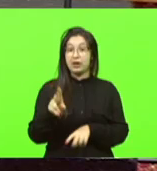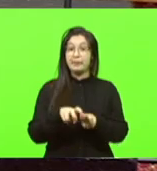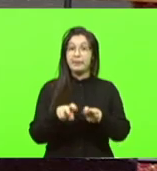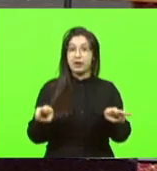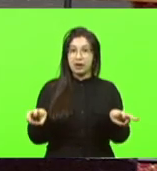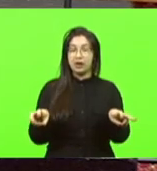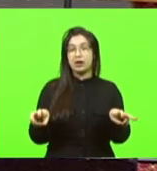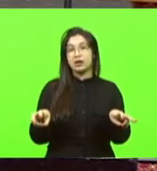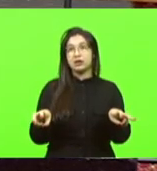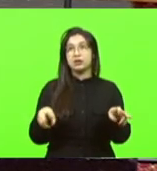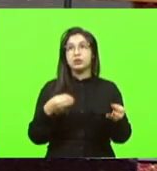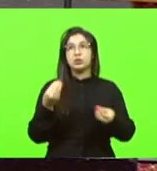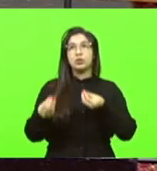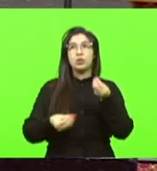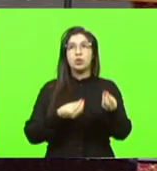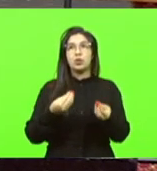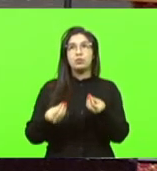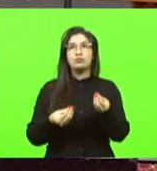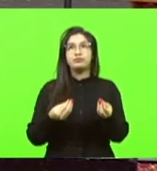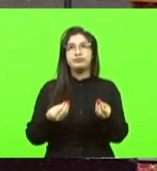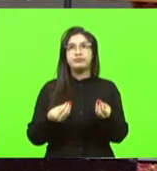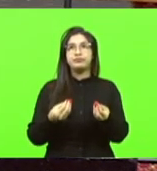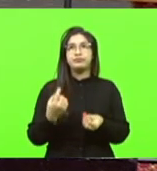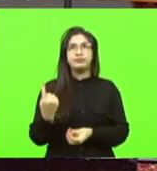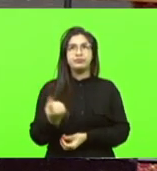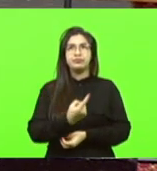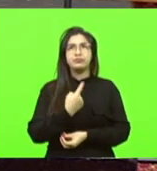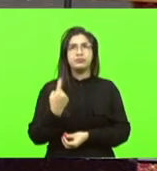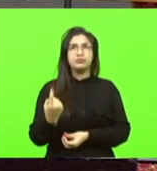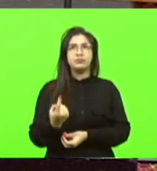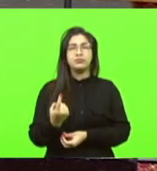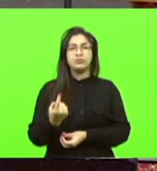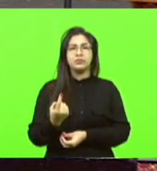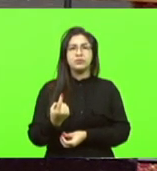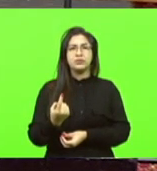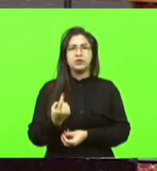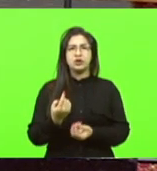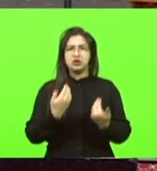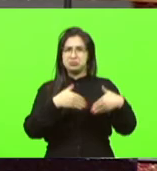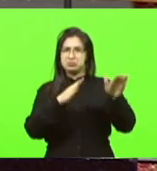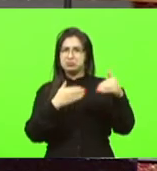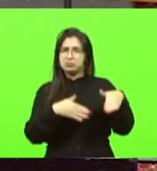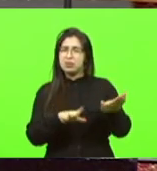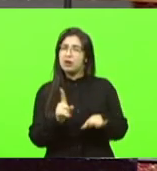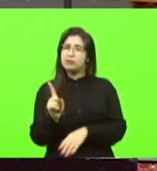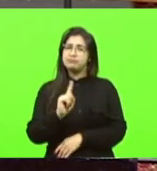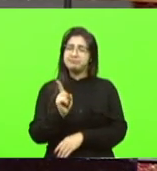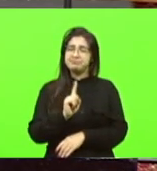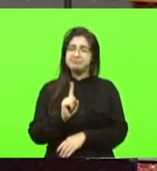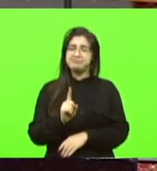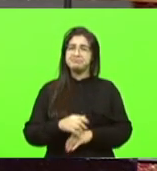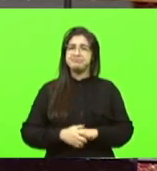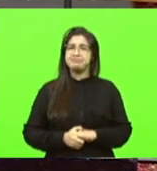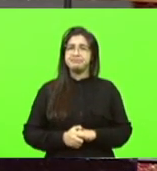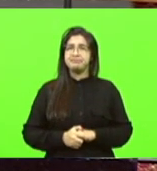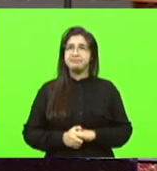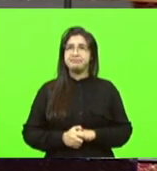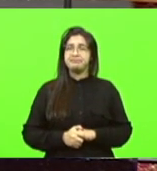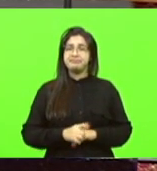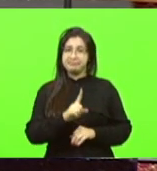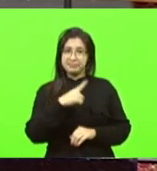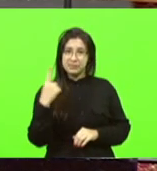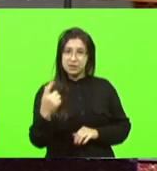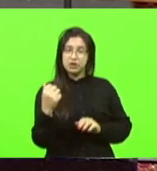PMDB não vai não vai faltar numa construção